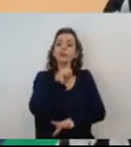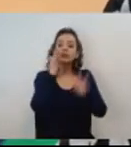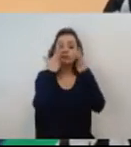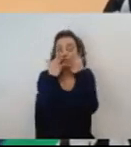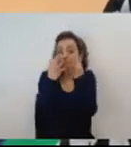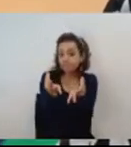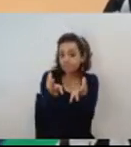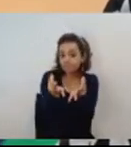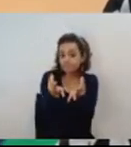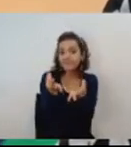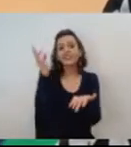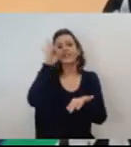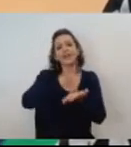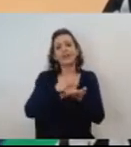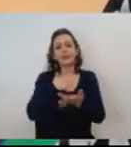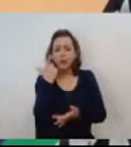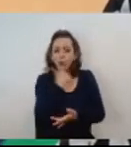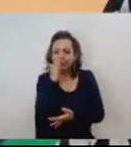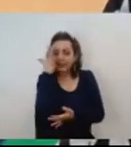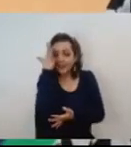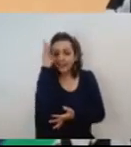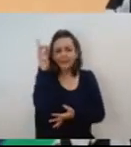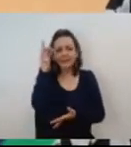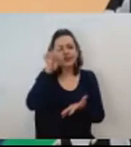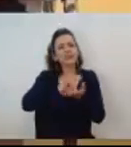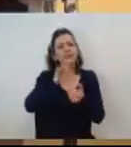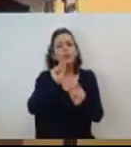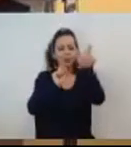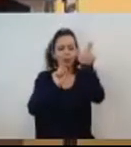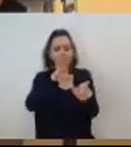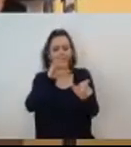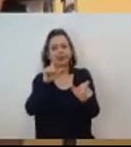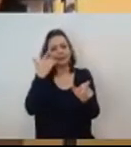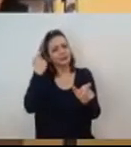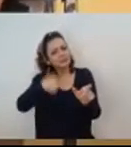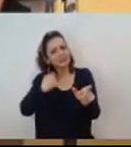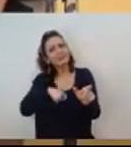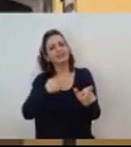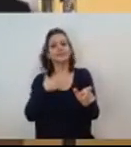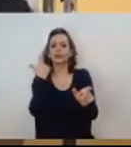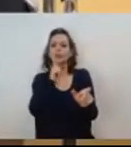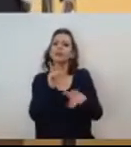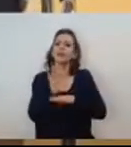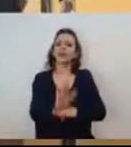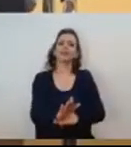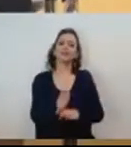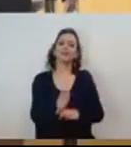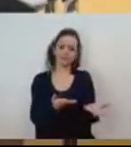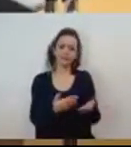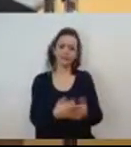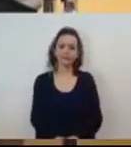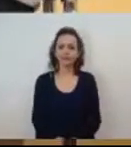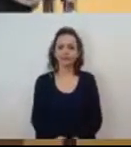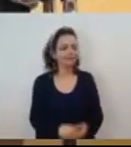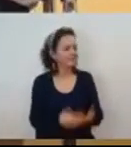desse meu cliente e poder ajudar é maravilhoso e dois daqui vale uma resenha